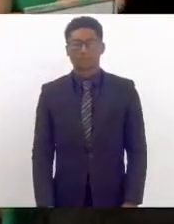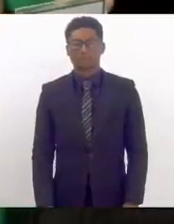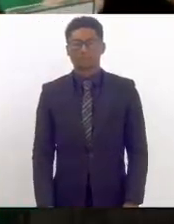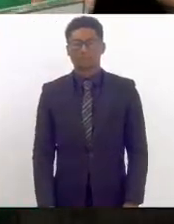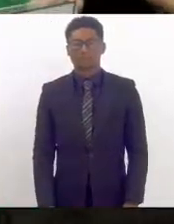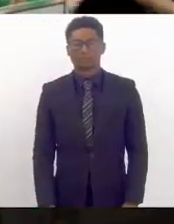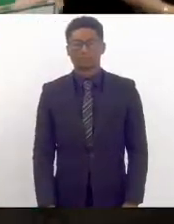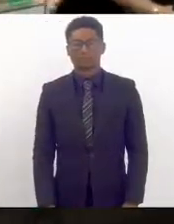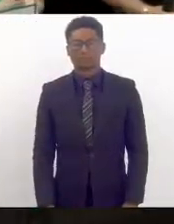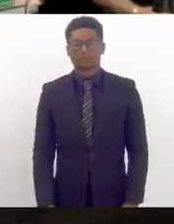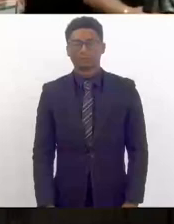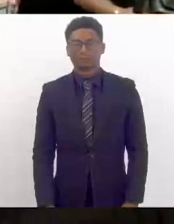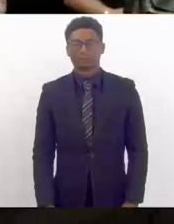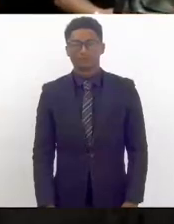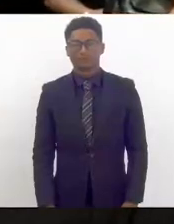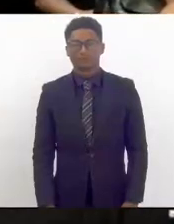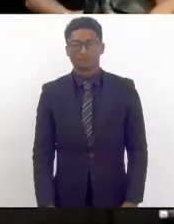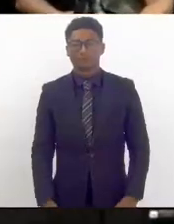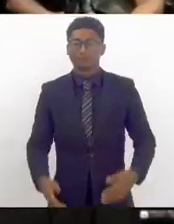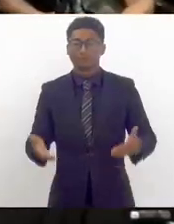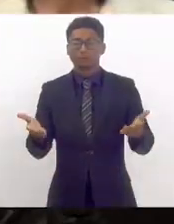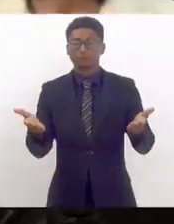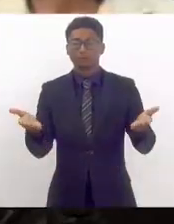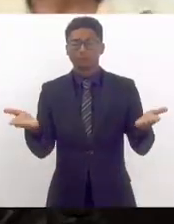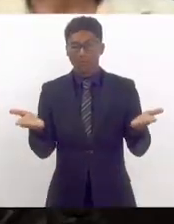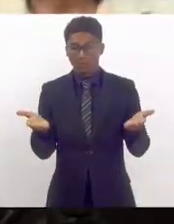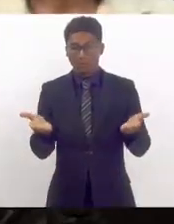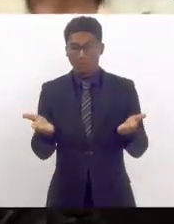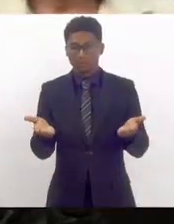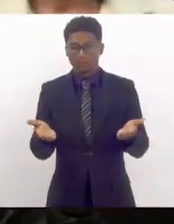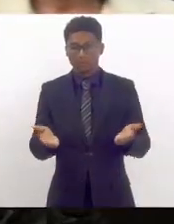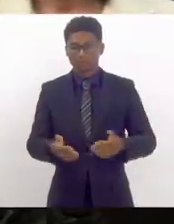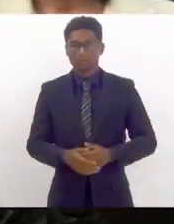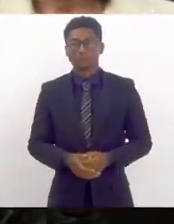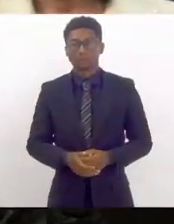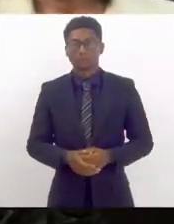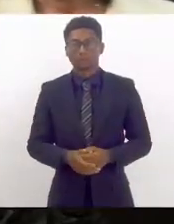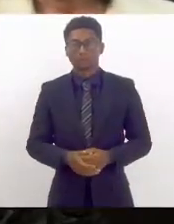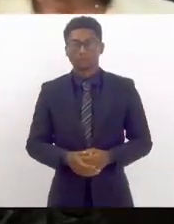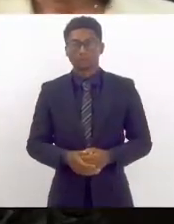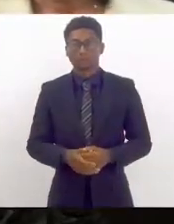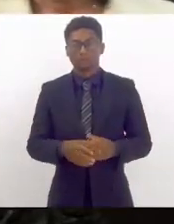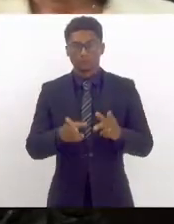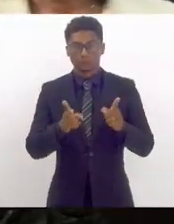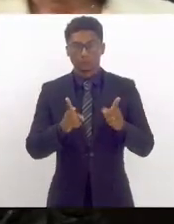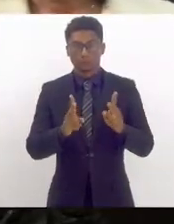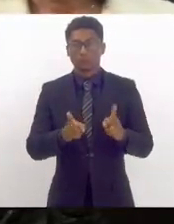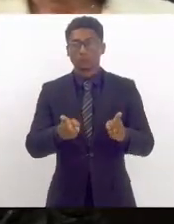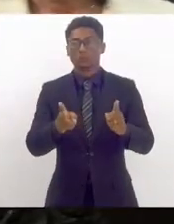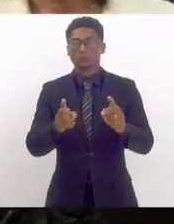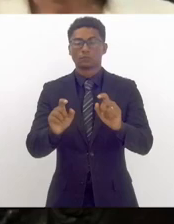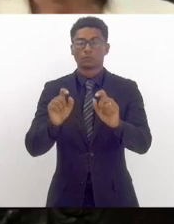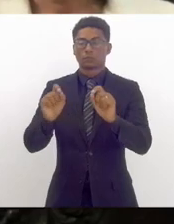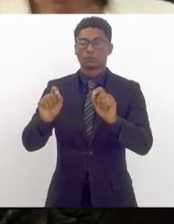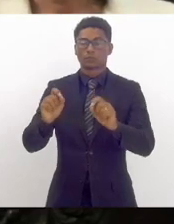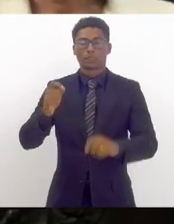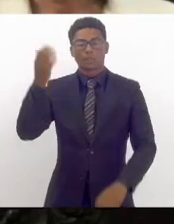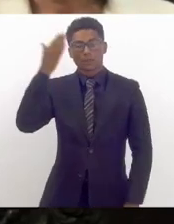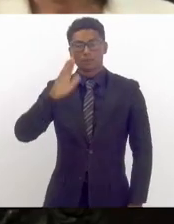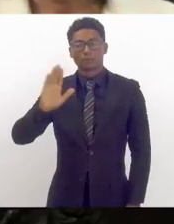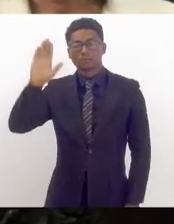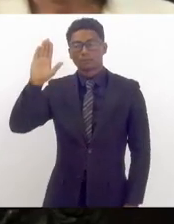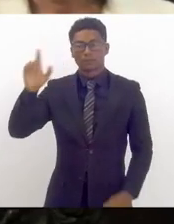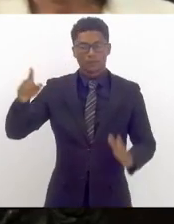Muito bem. Então, agora, vamos proceder à leitura do compromisso solene